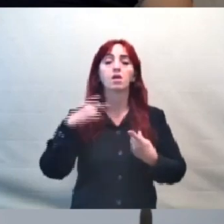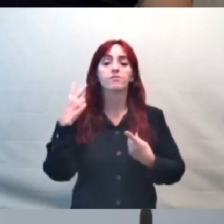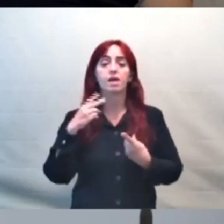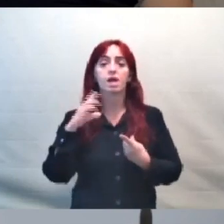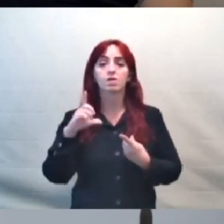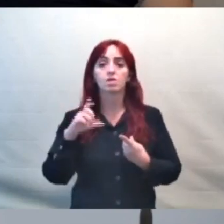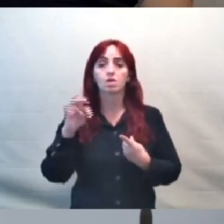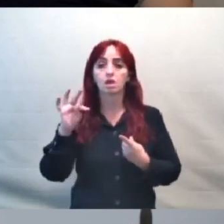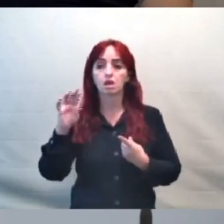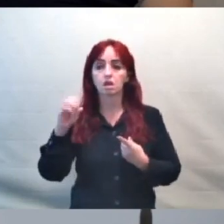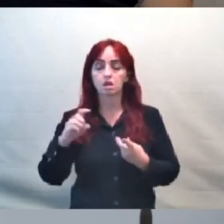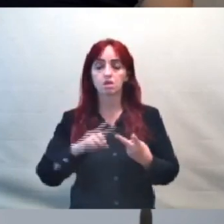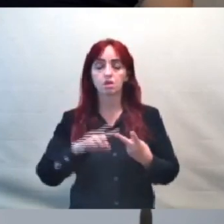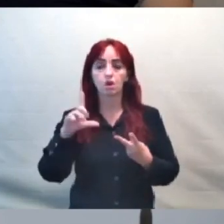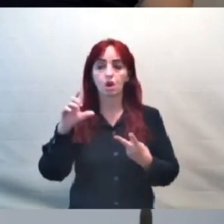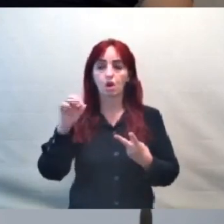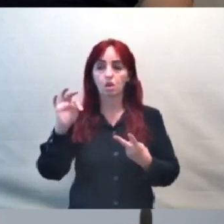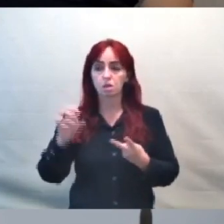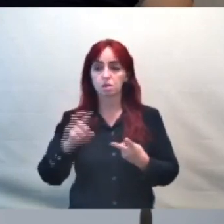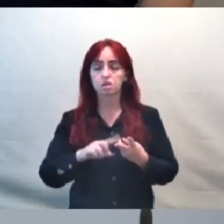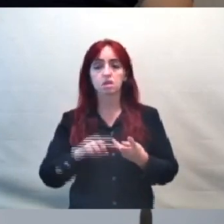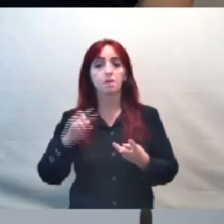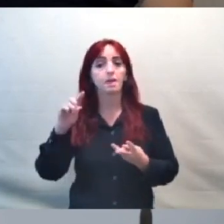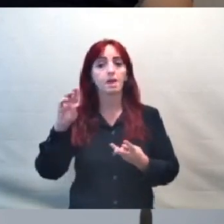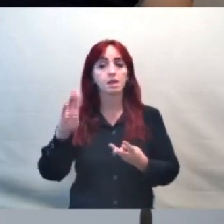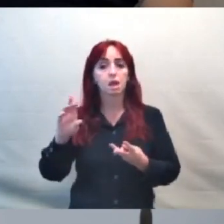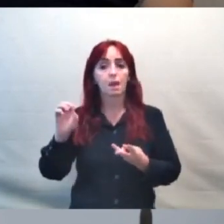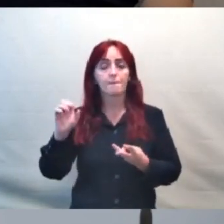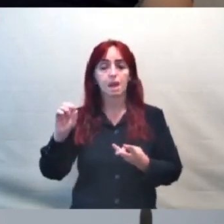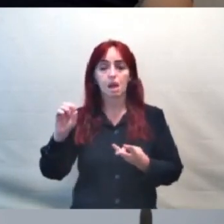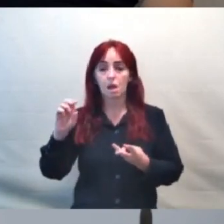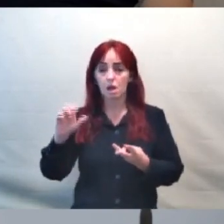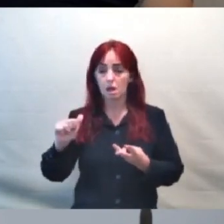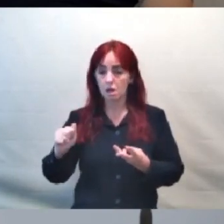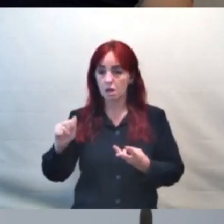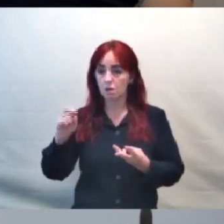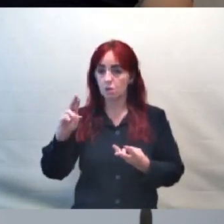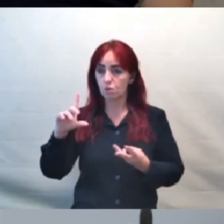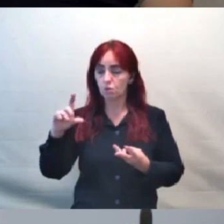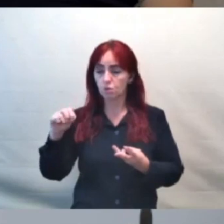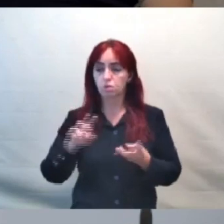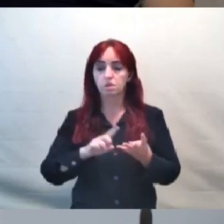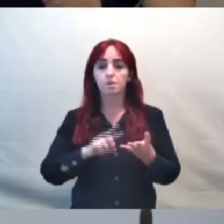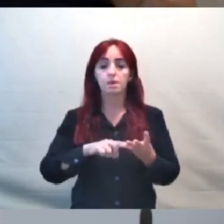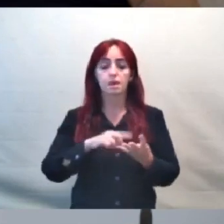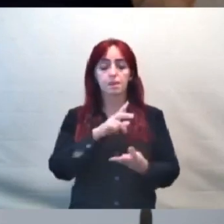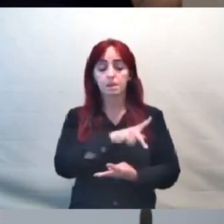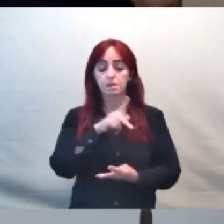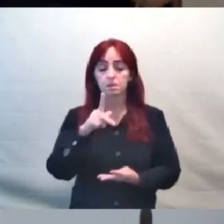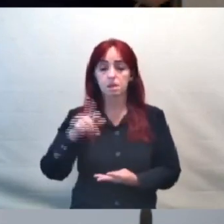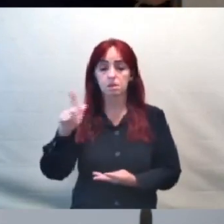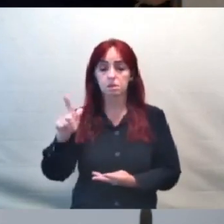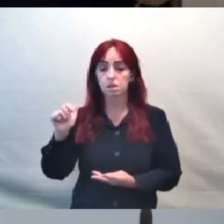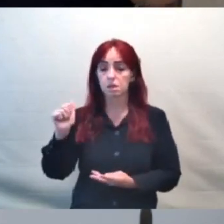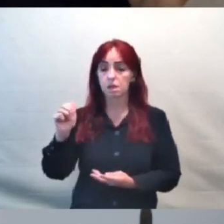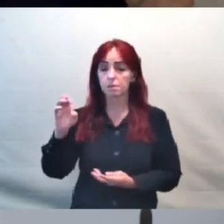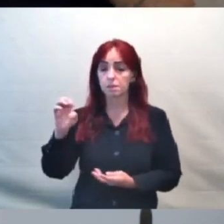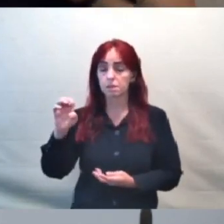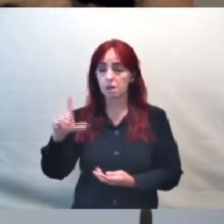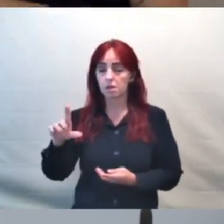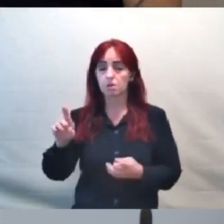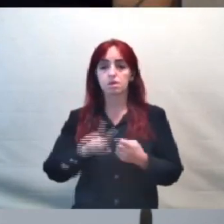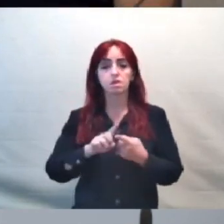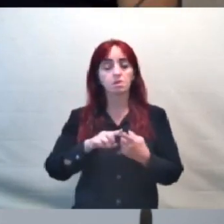aqui do vereador Braulio Lara, do presidente Gabriel, que está aqui na mesa. E agradecer a presença de todos vocês que estão aqui nessa